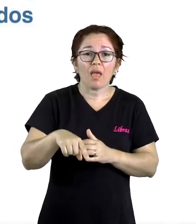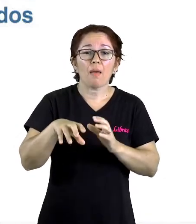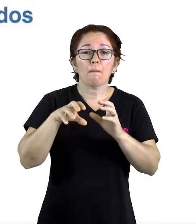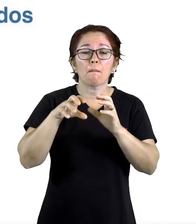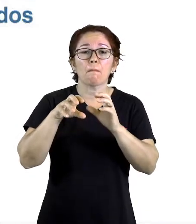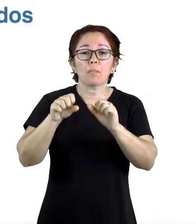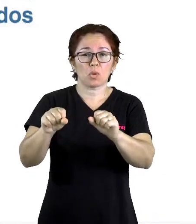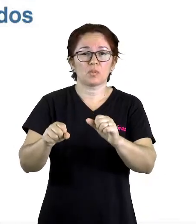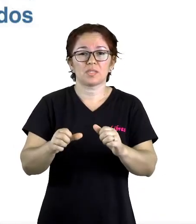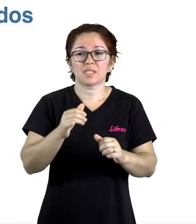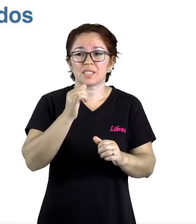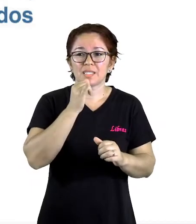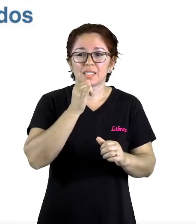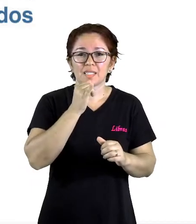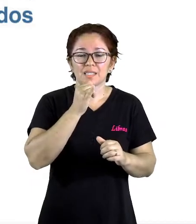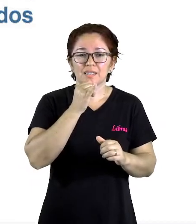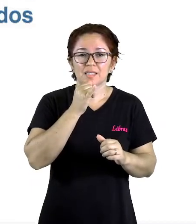áudio,